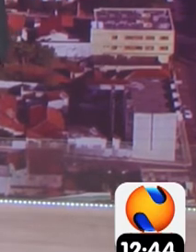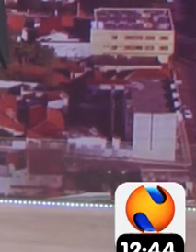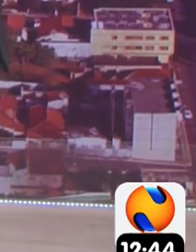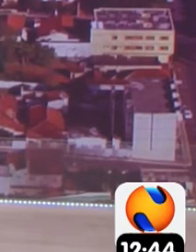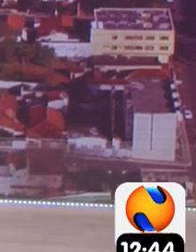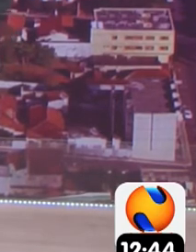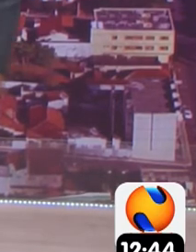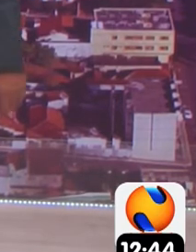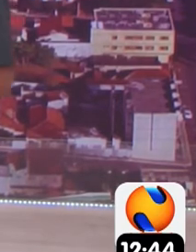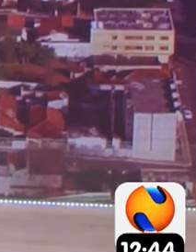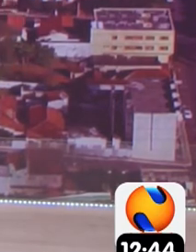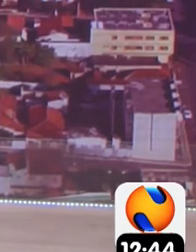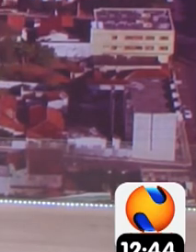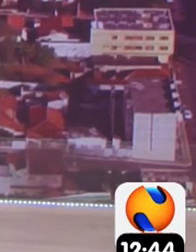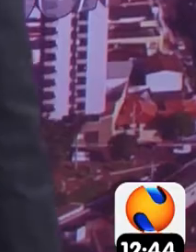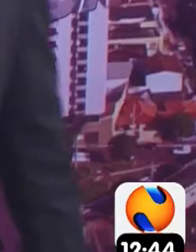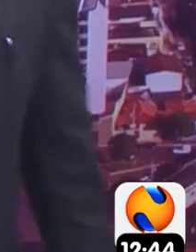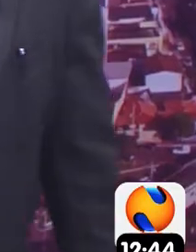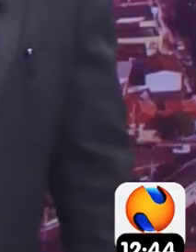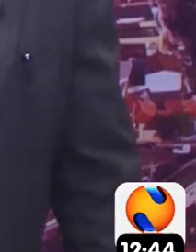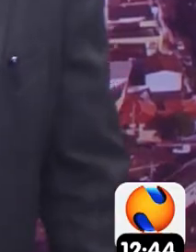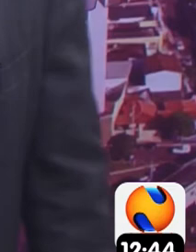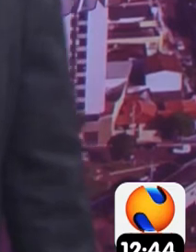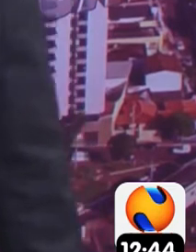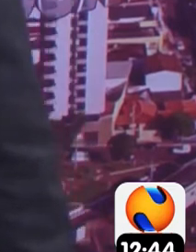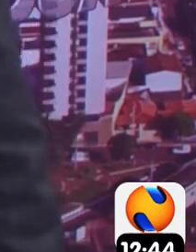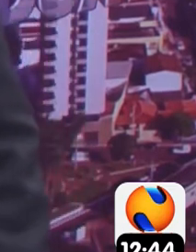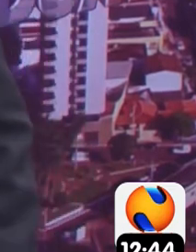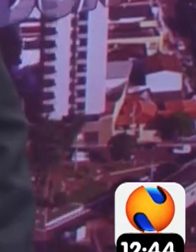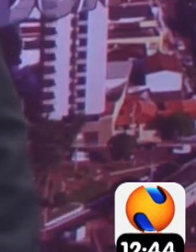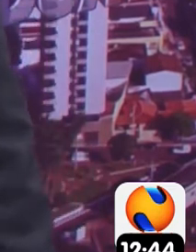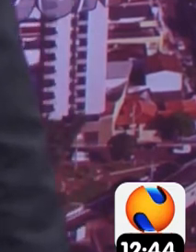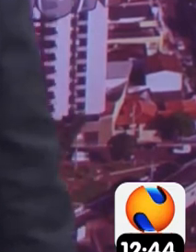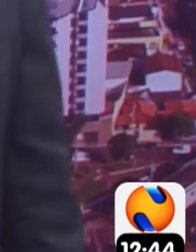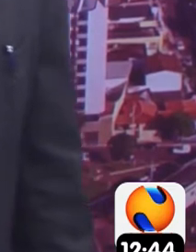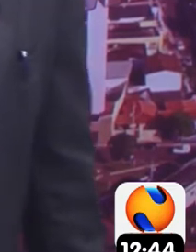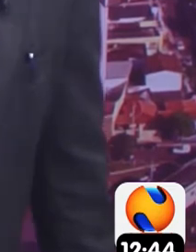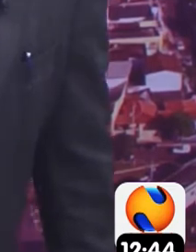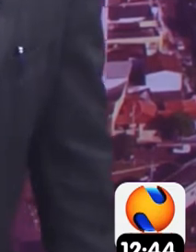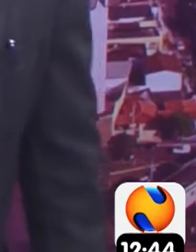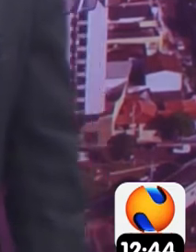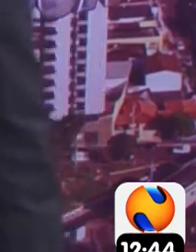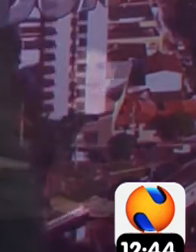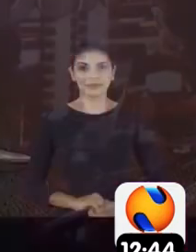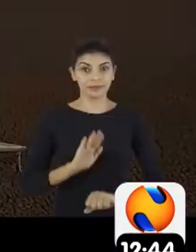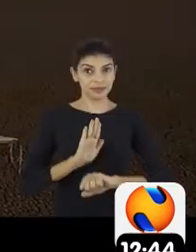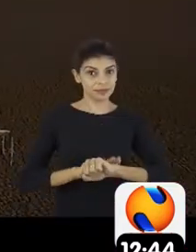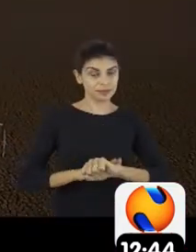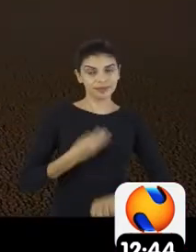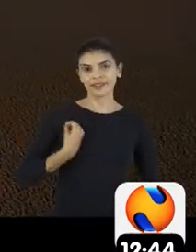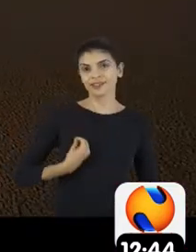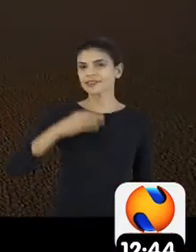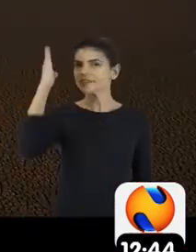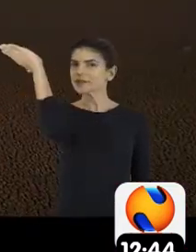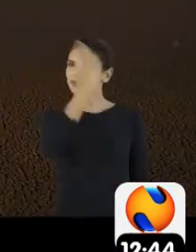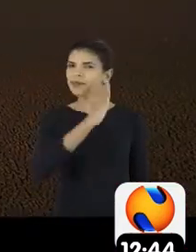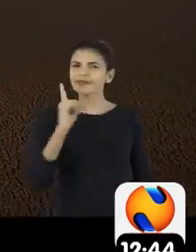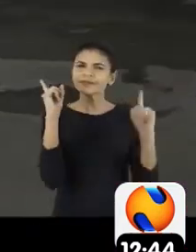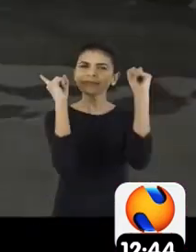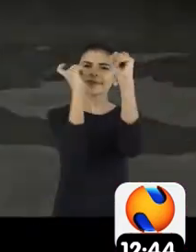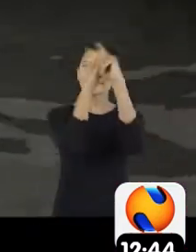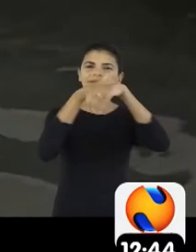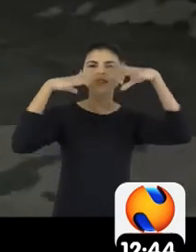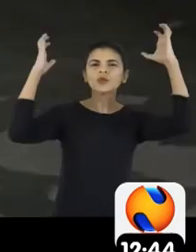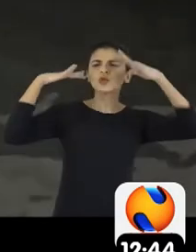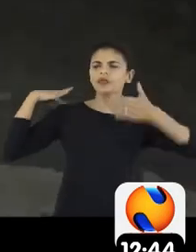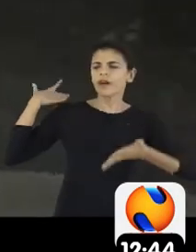Beleza. Fica aí que já nós vamos pra roleta. Pode tocar aí, dona Adriana. O Brasil vive a maior escassez de